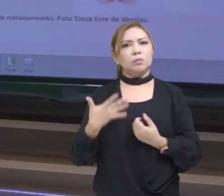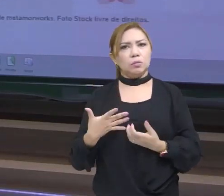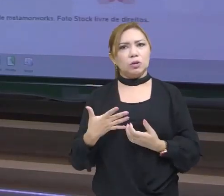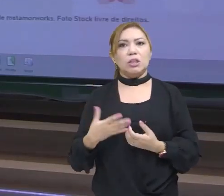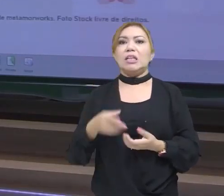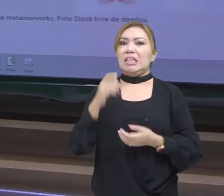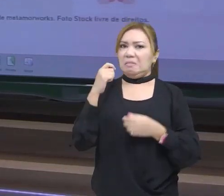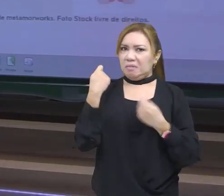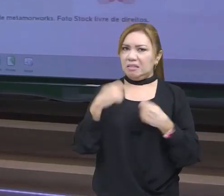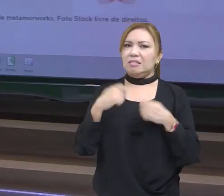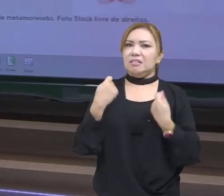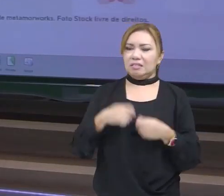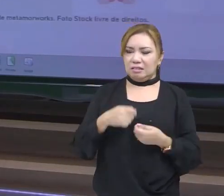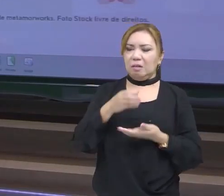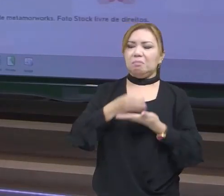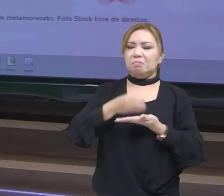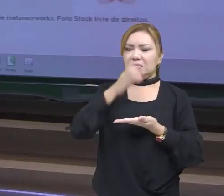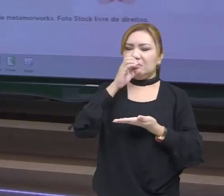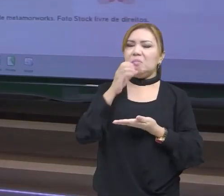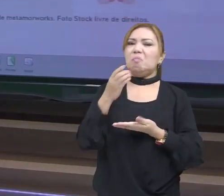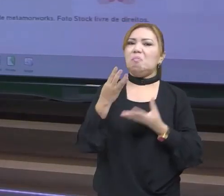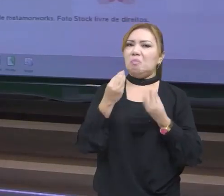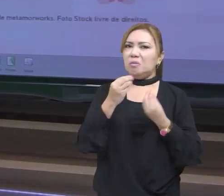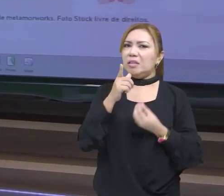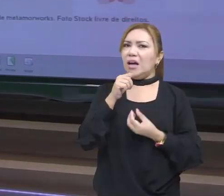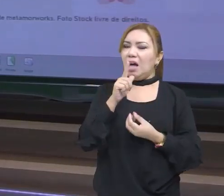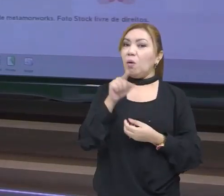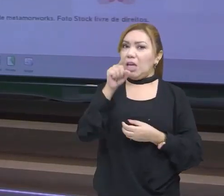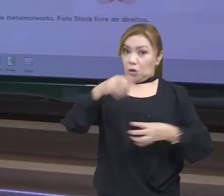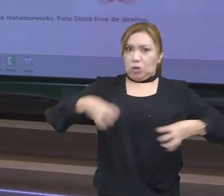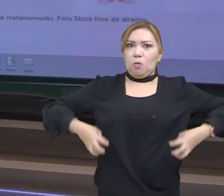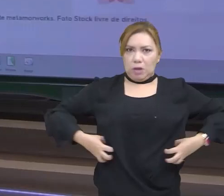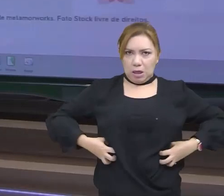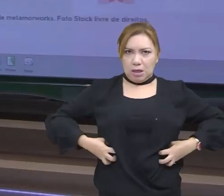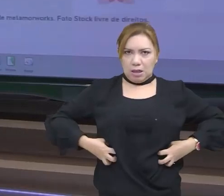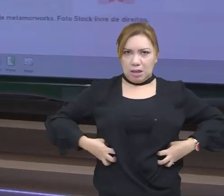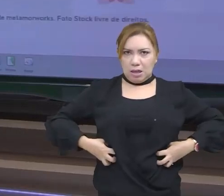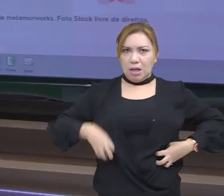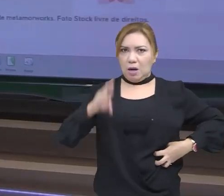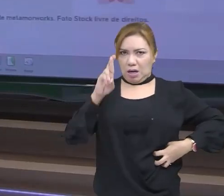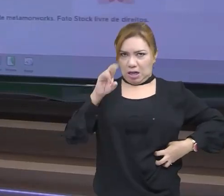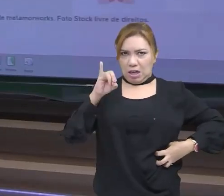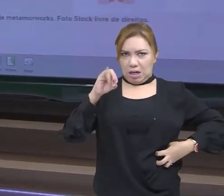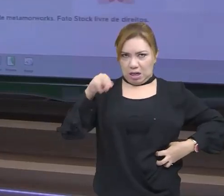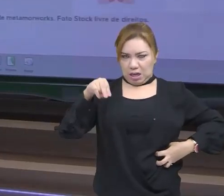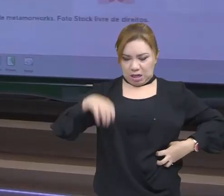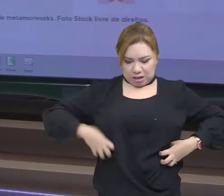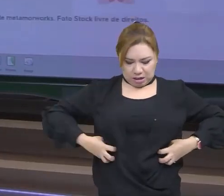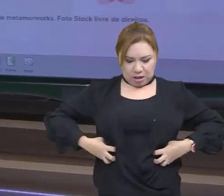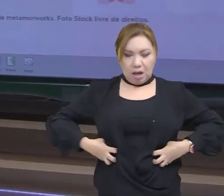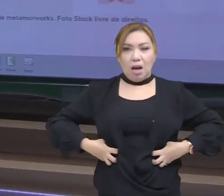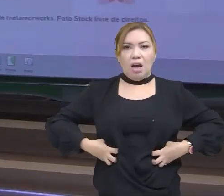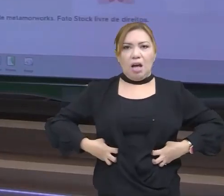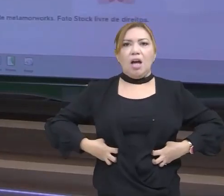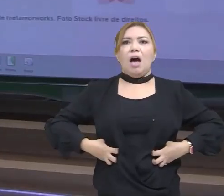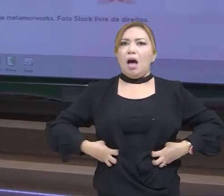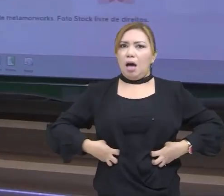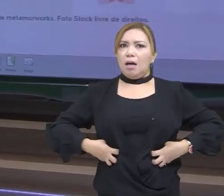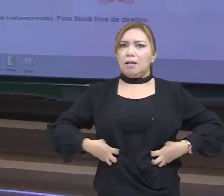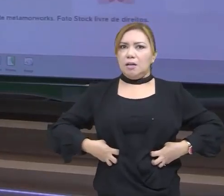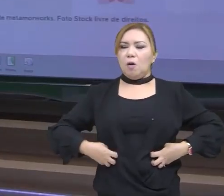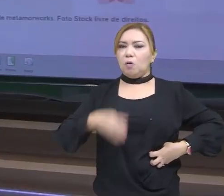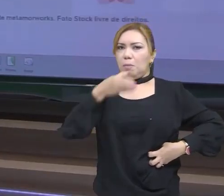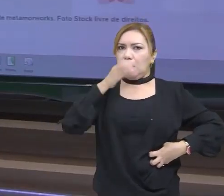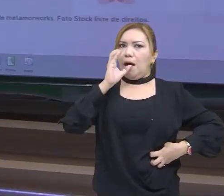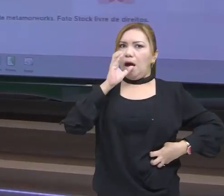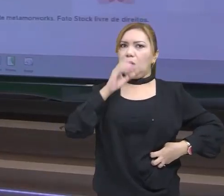beber muita água. E o seu rim vai funcionar melhor também, né? Evitando doenças como pedra, por exemplo, que é uma doença, uma pedra